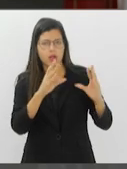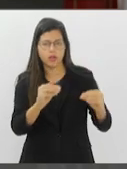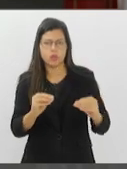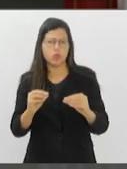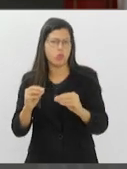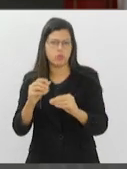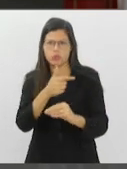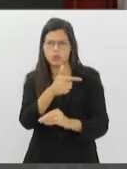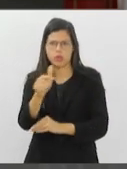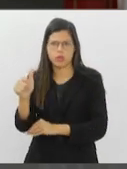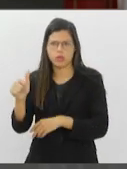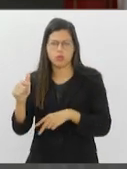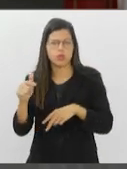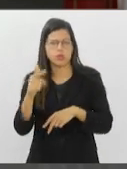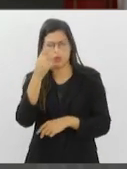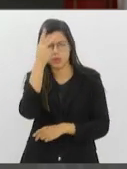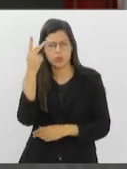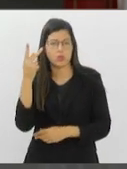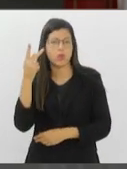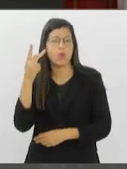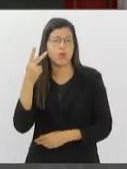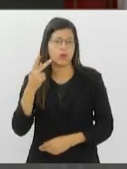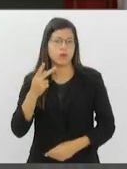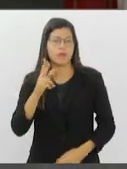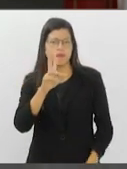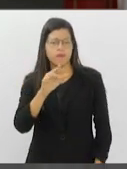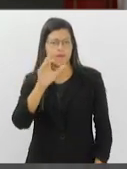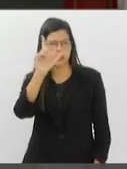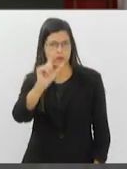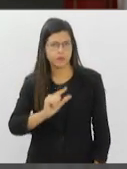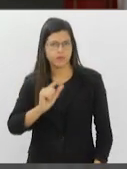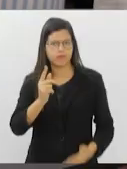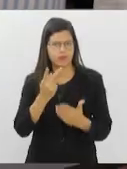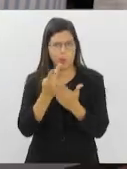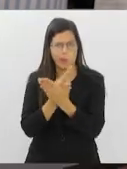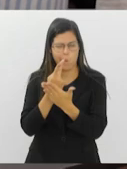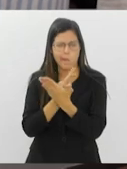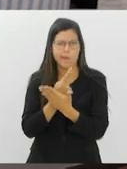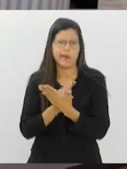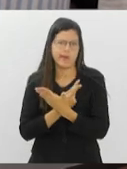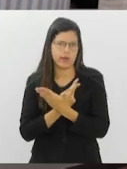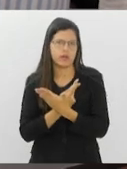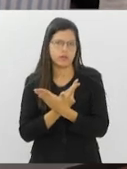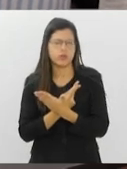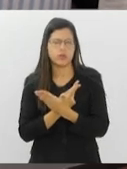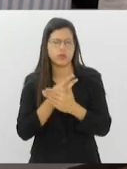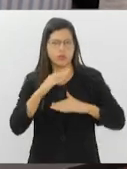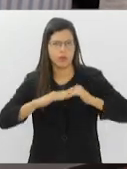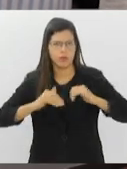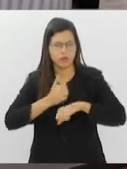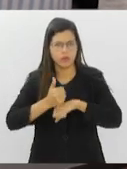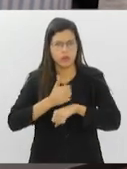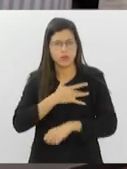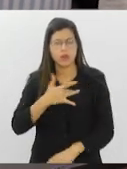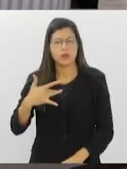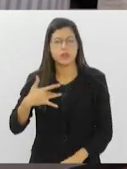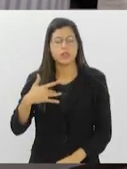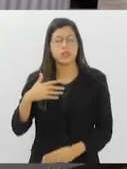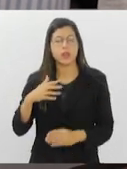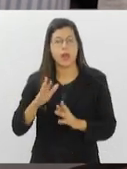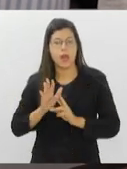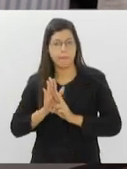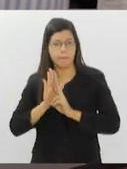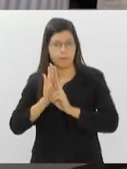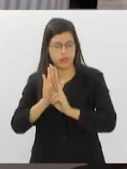acho que vai diminuir os erros, né, dos profissionais de saúde. A representante da Secretaria Estadual de Saúde informou